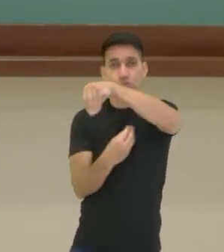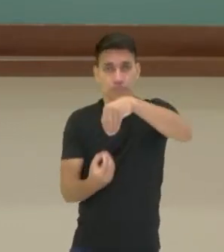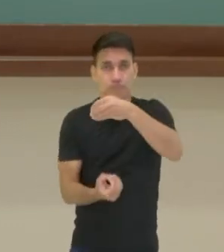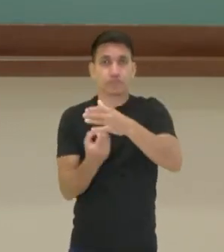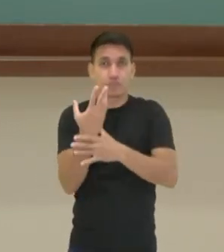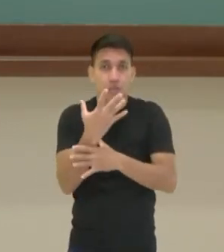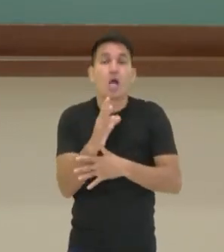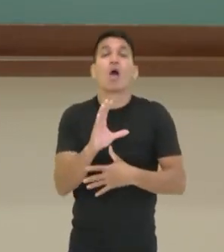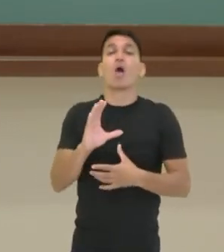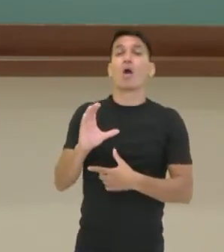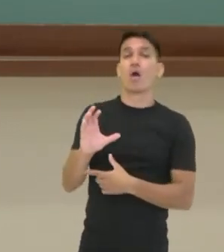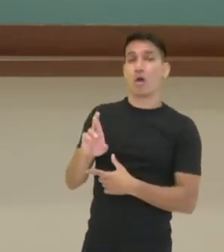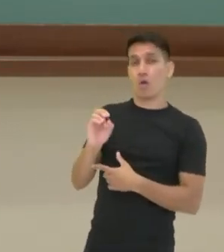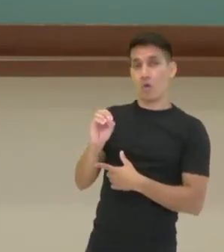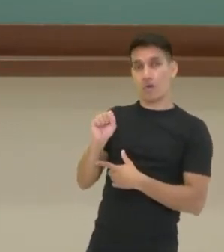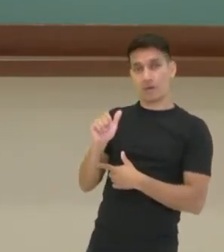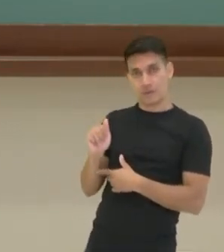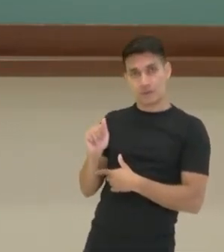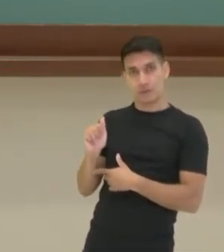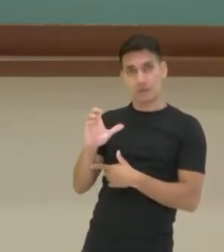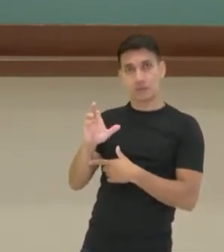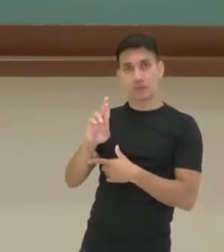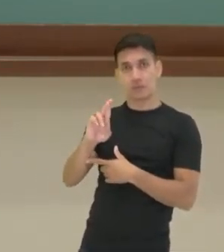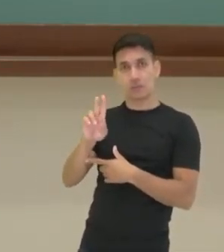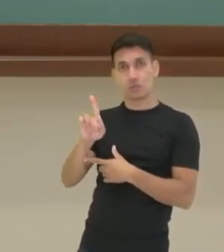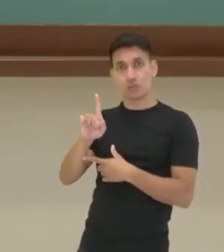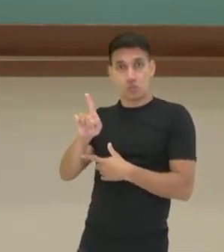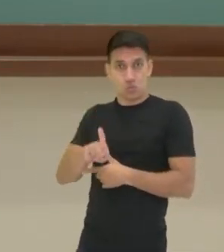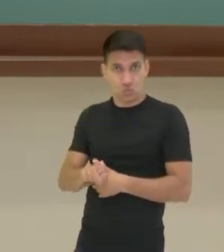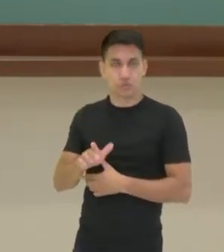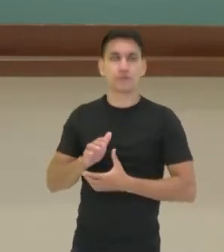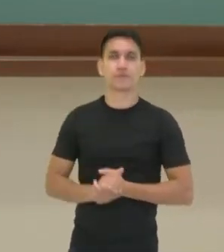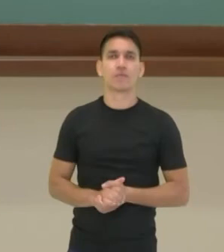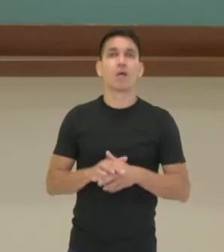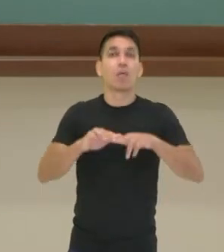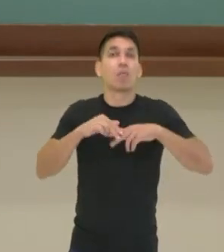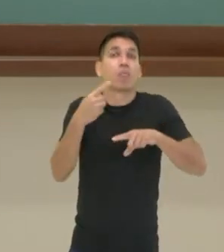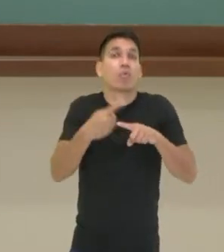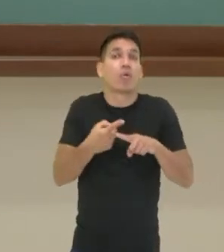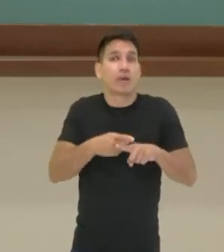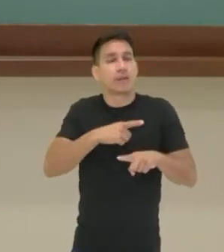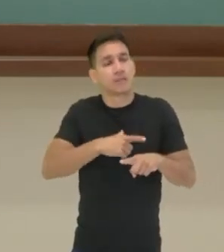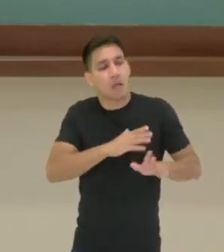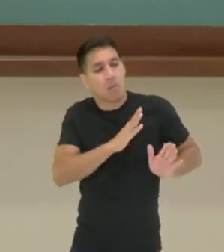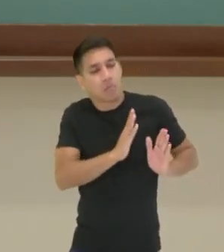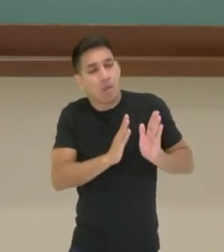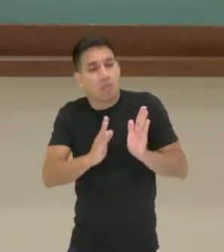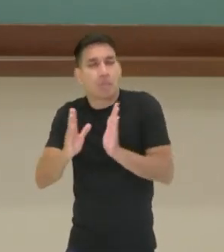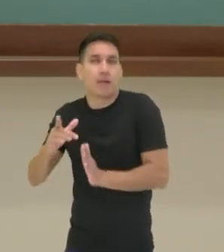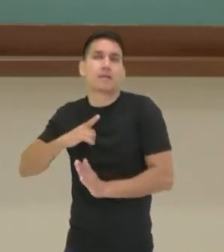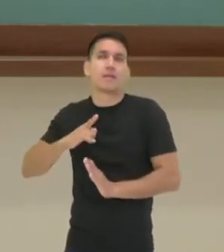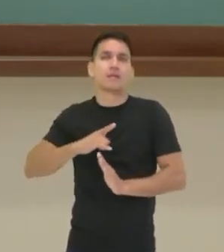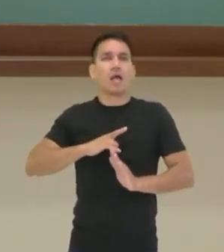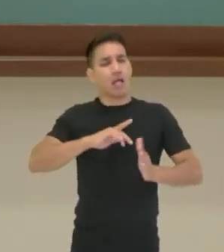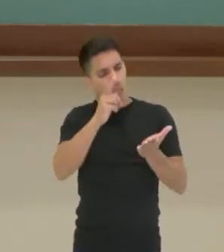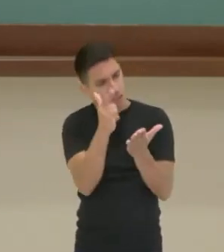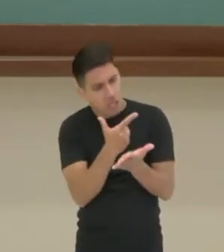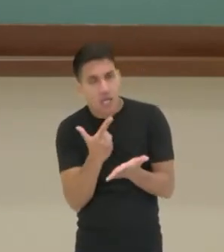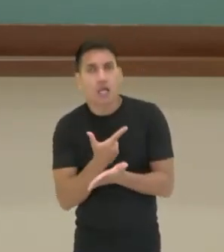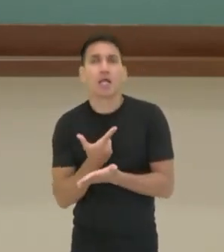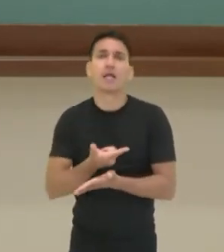ordem místico-filosófica, que agora é entendida como uma organização religiosa, porque tem iniciação, rituais, livros sagrados,